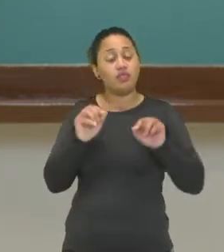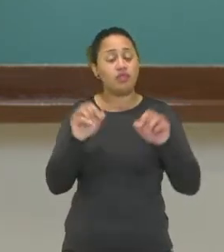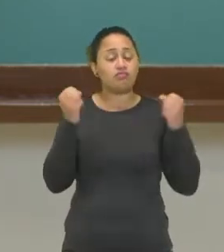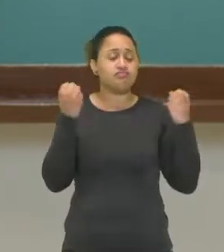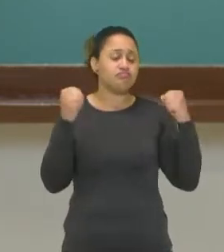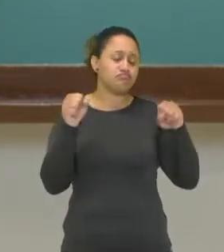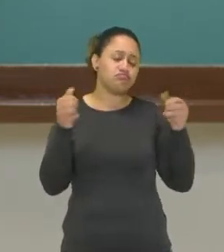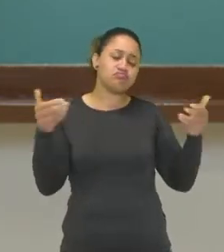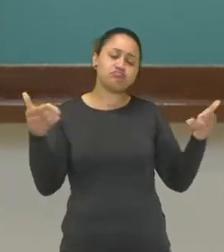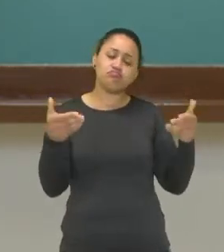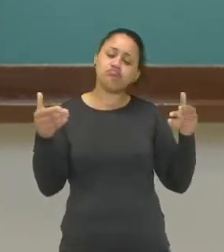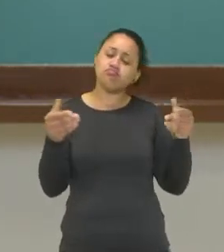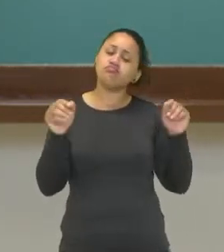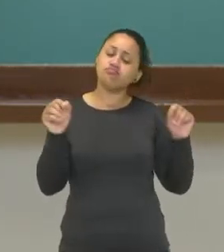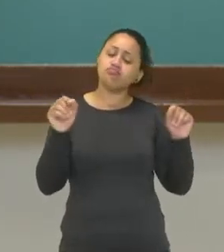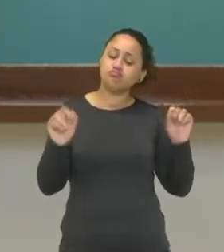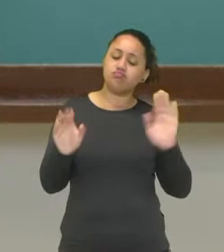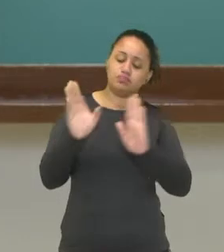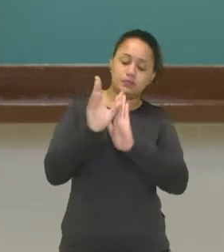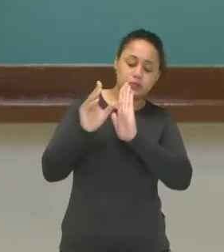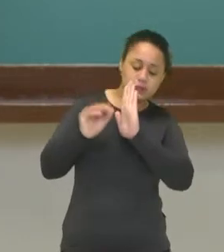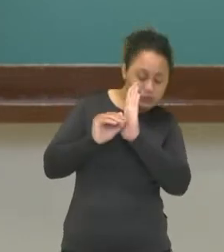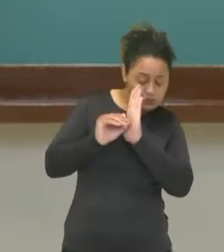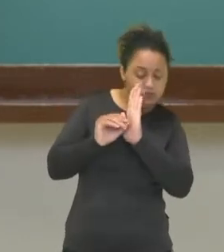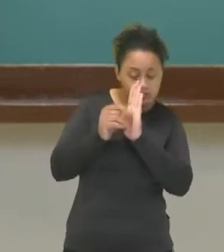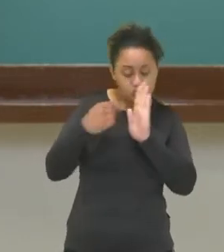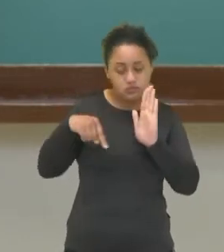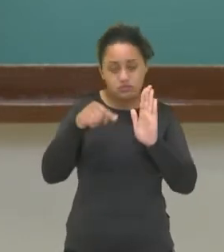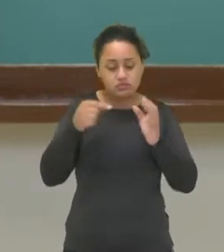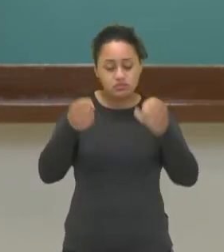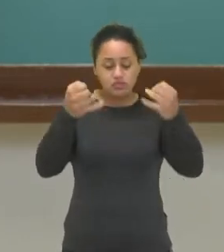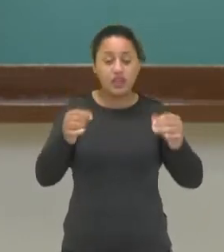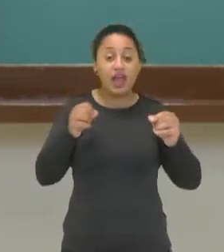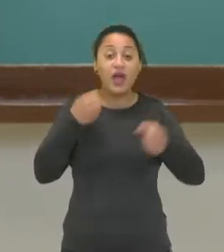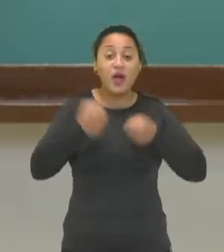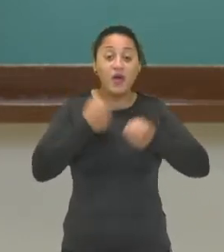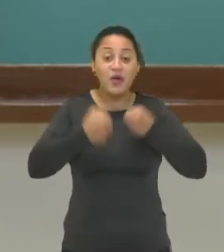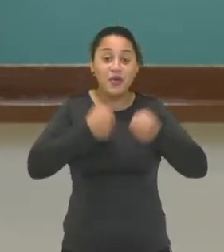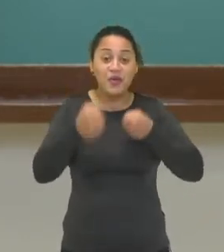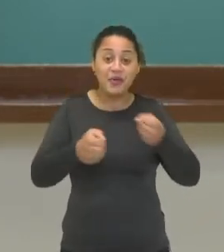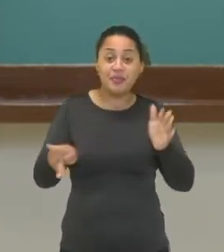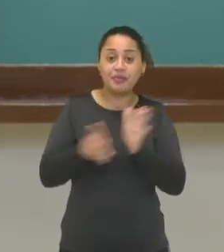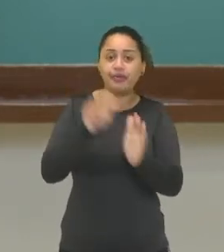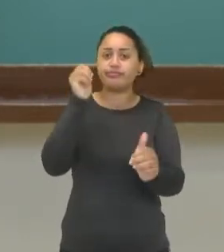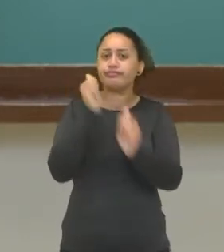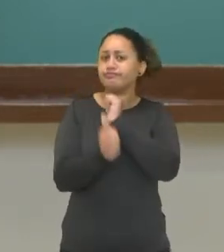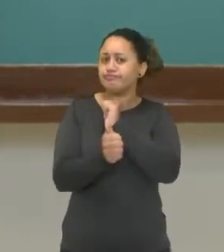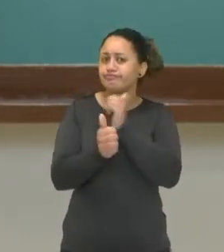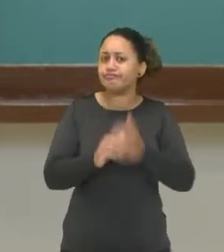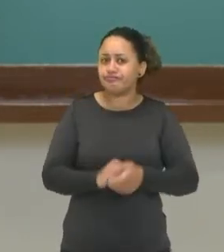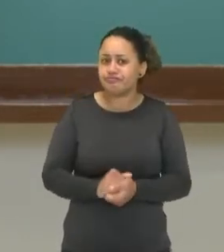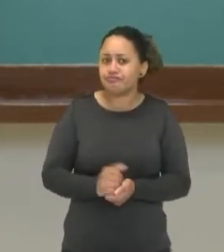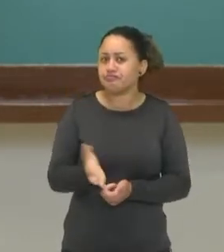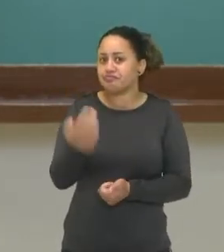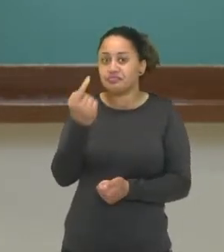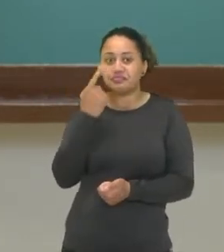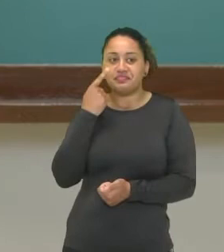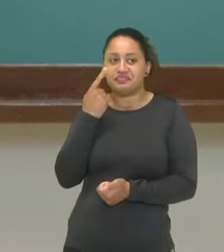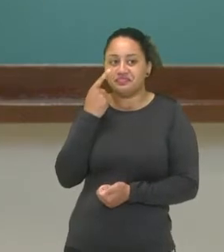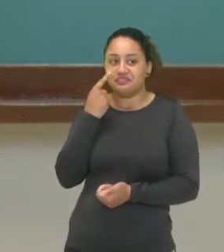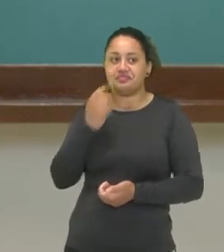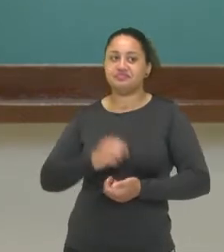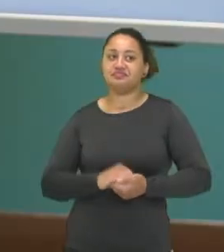com vocês sobre as corridas de atletismo. Vem comigo então.